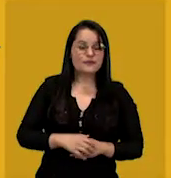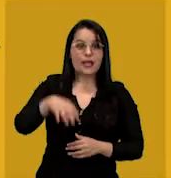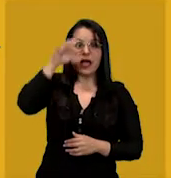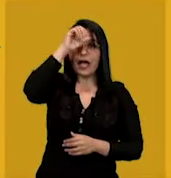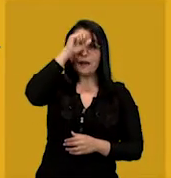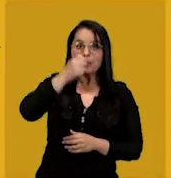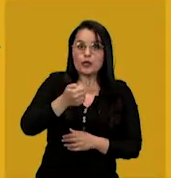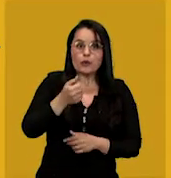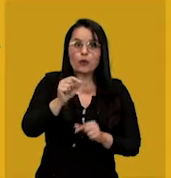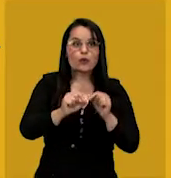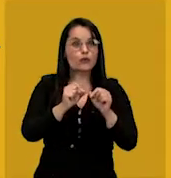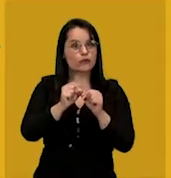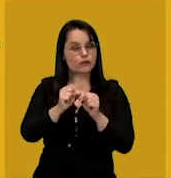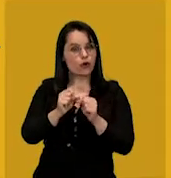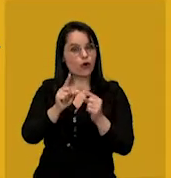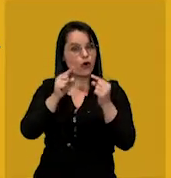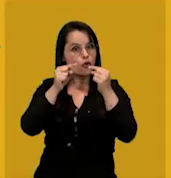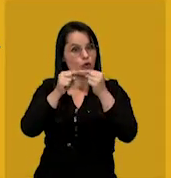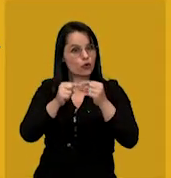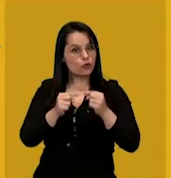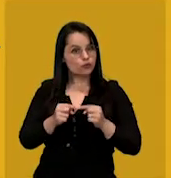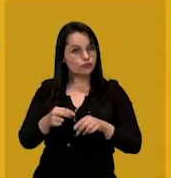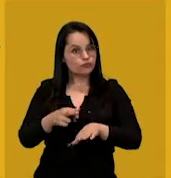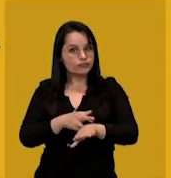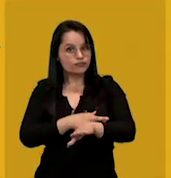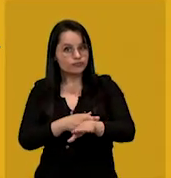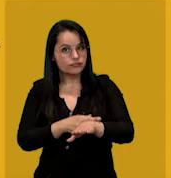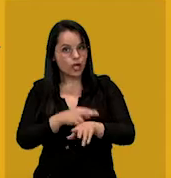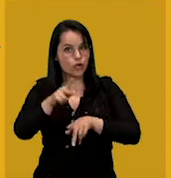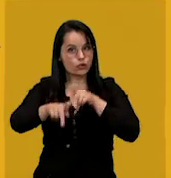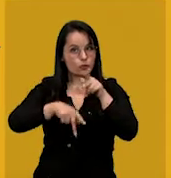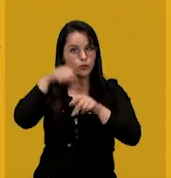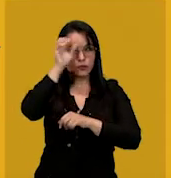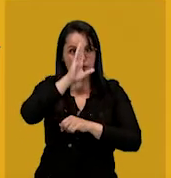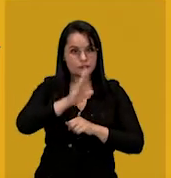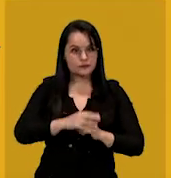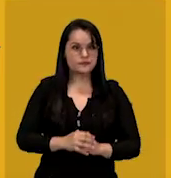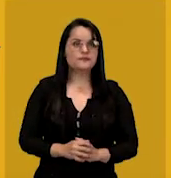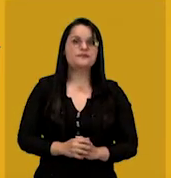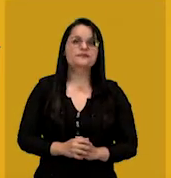Aprendemos um pouquinho sobre a etnia do povo brasileiro, como é composto o nosso povo.